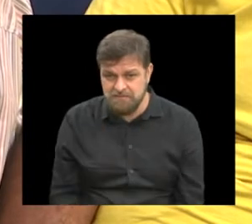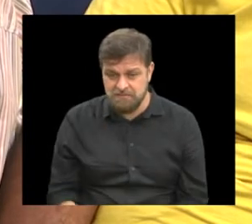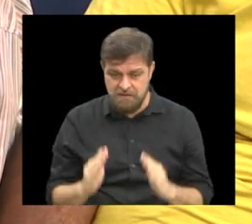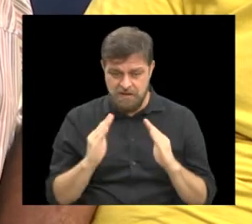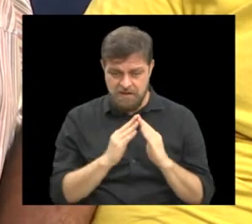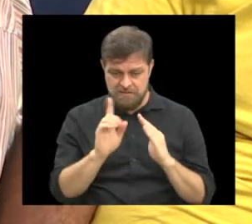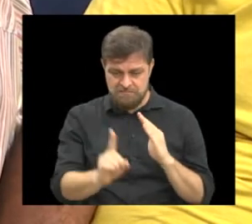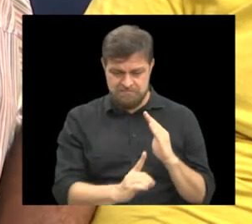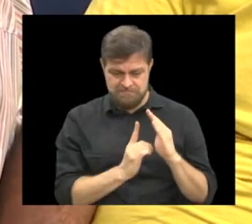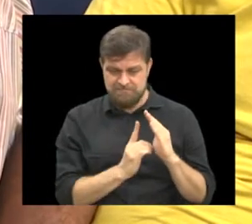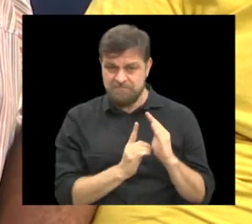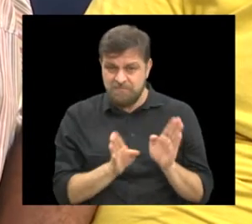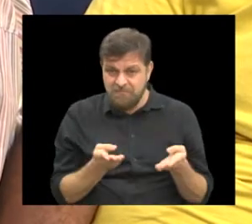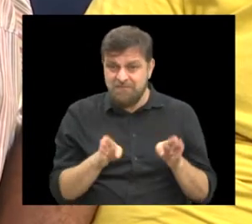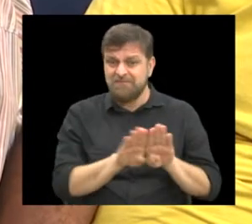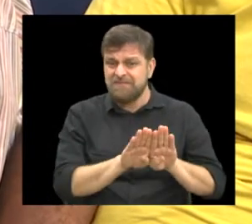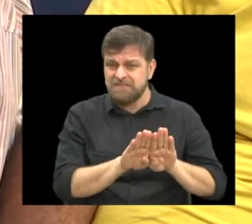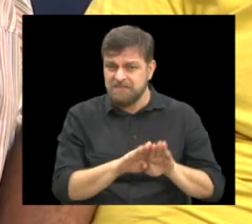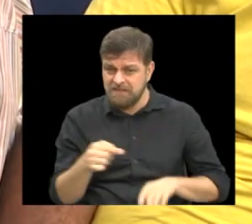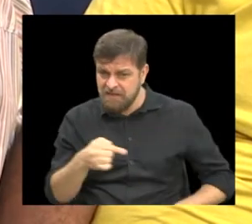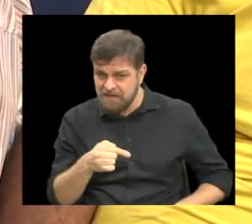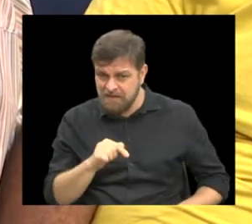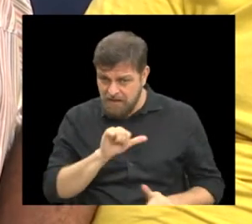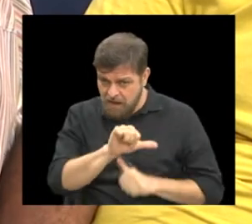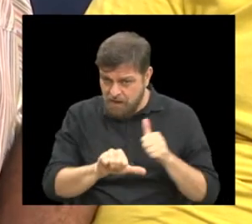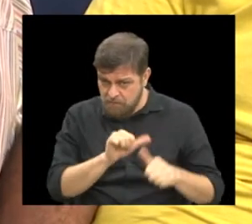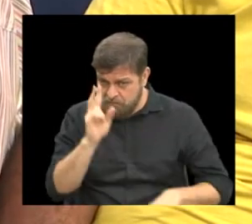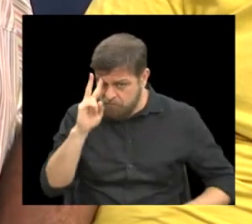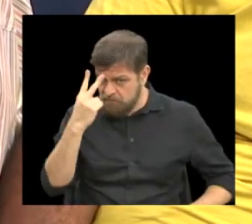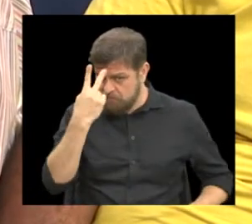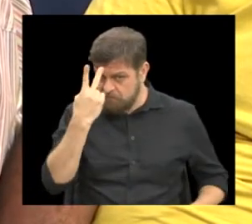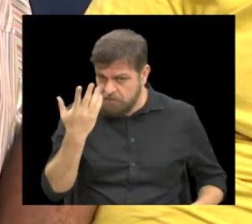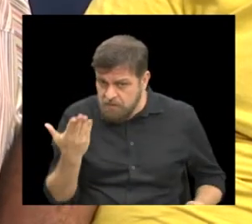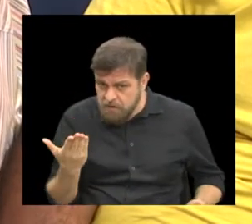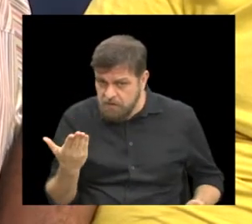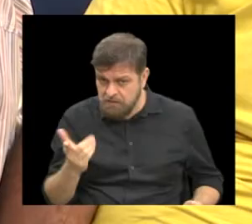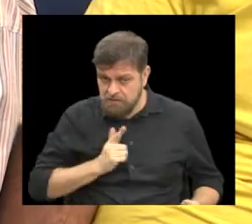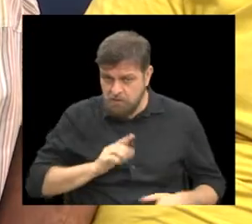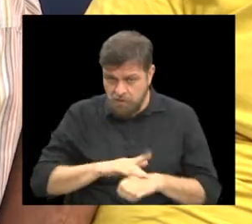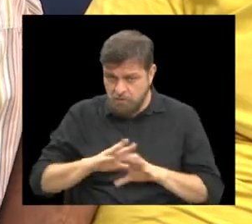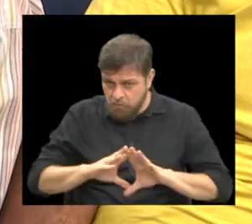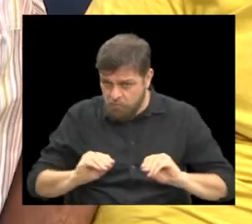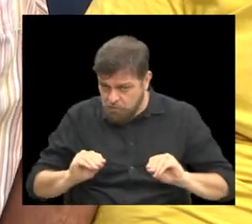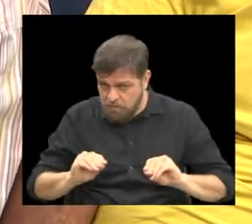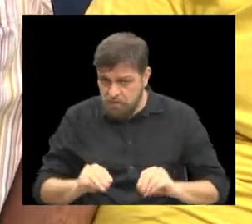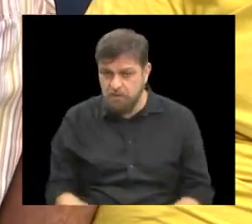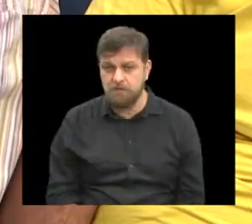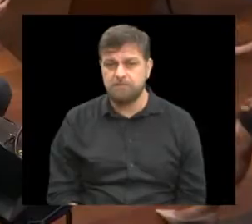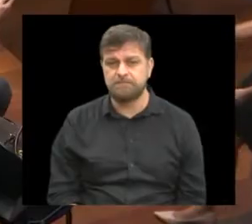há possibilidade de reverter essa situação? Obrigado.